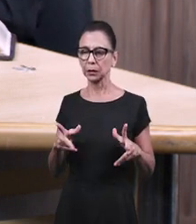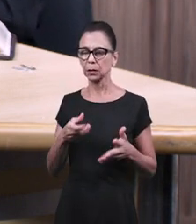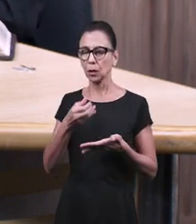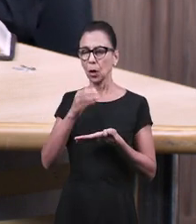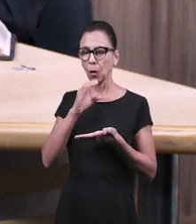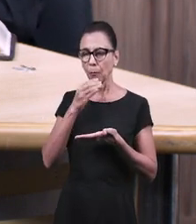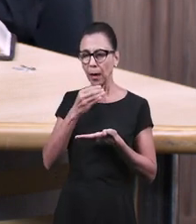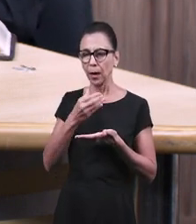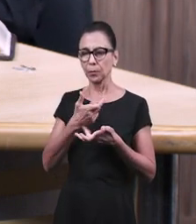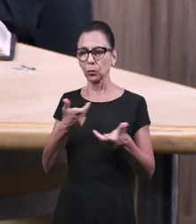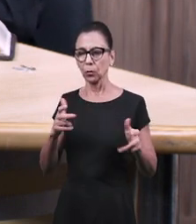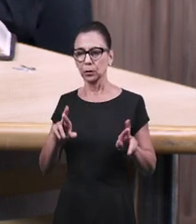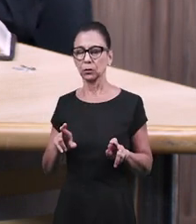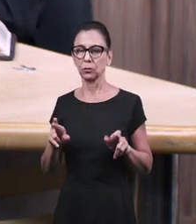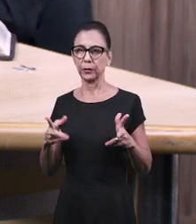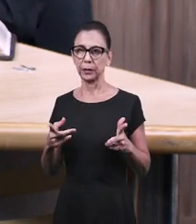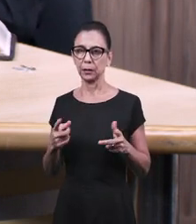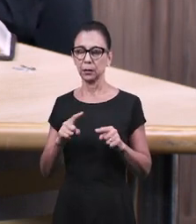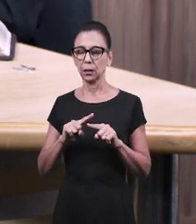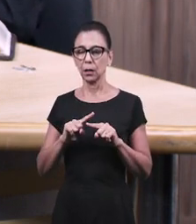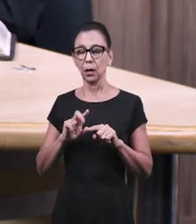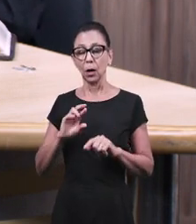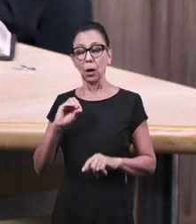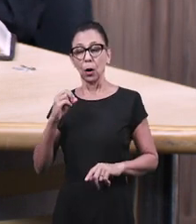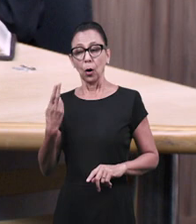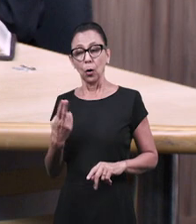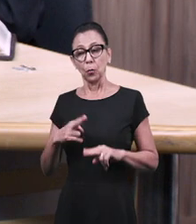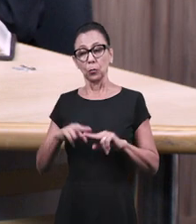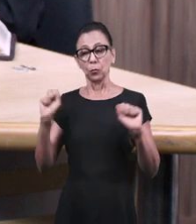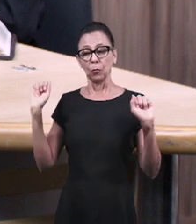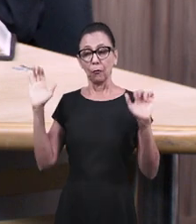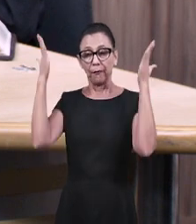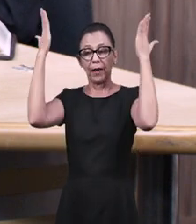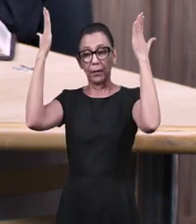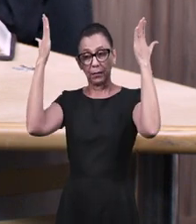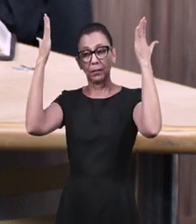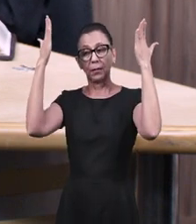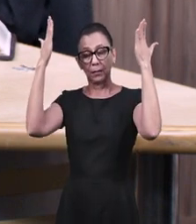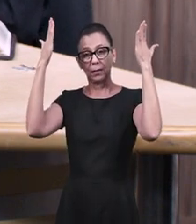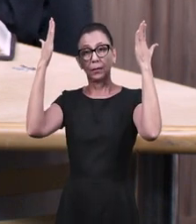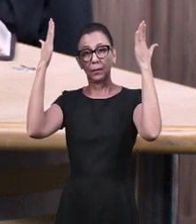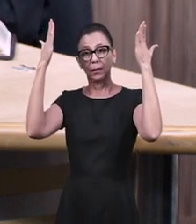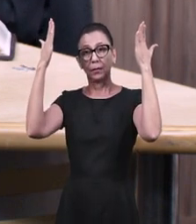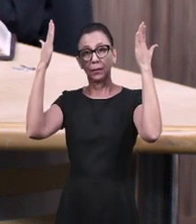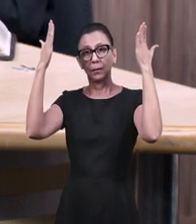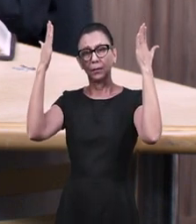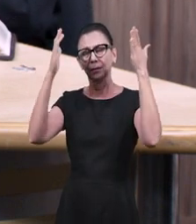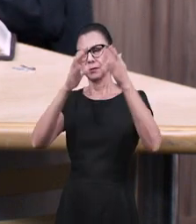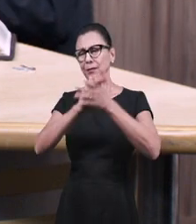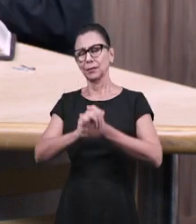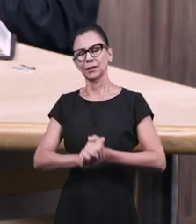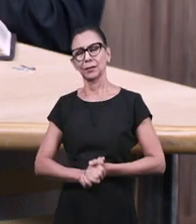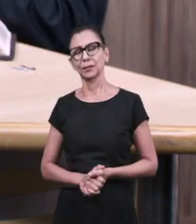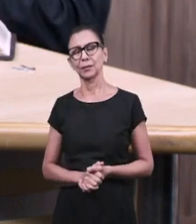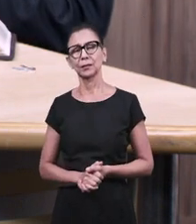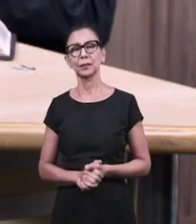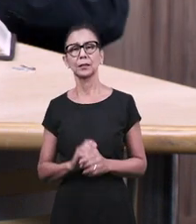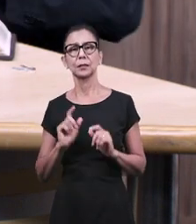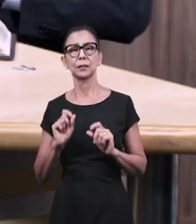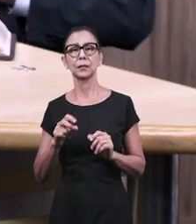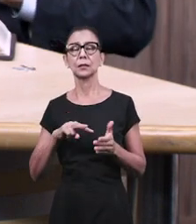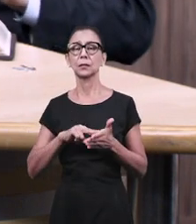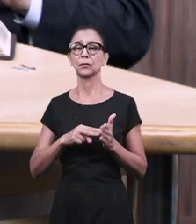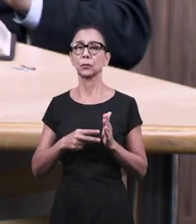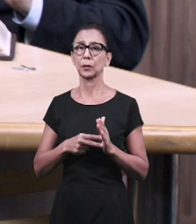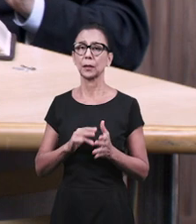ou por causa dos dias de festas, ou da lua nova, foi o texto que nós lemos. Nós lemos isso. Que são sombras das coisas futuras. Ou seja,